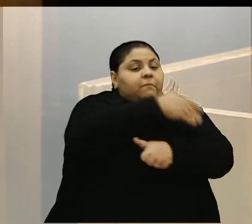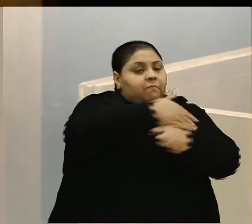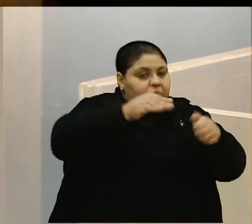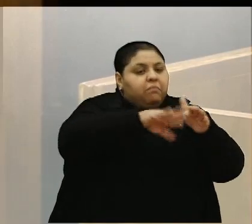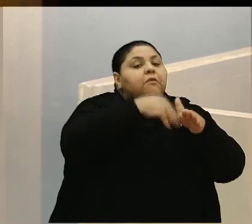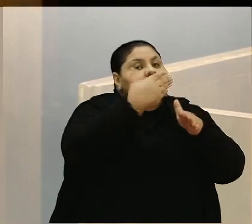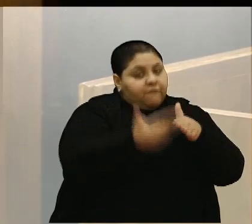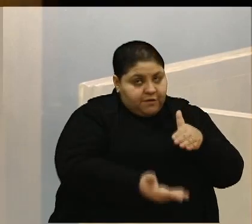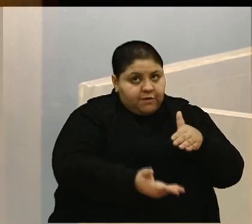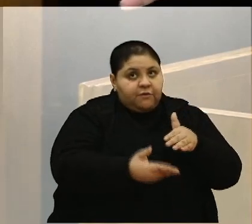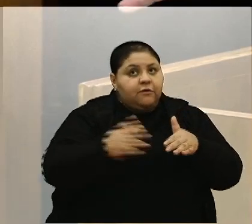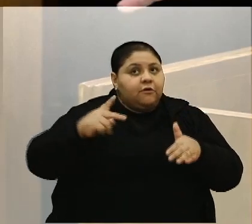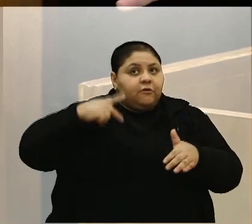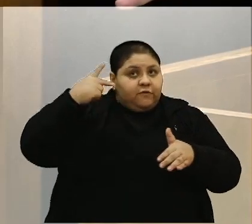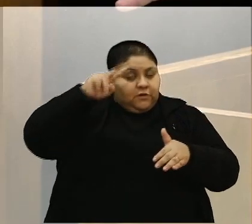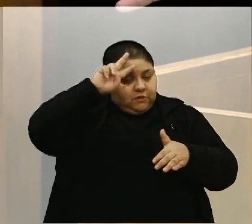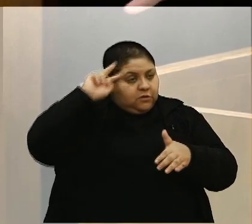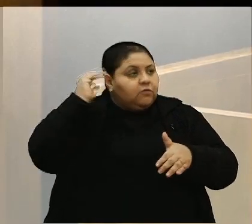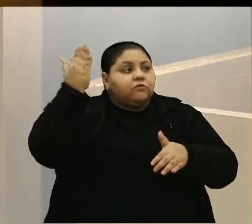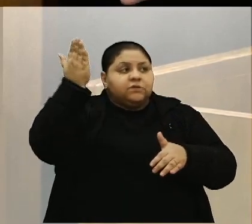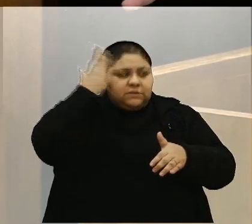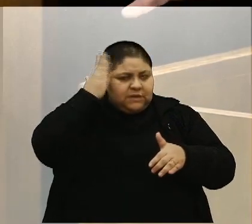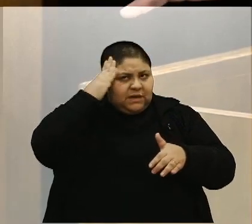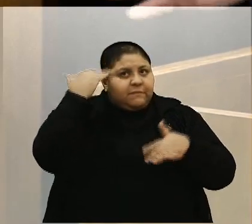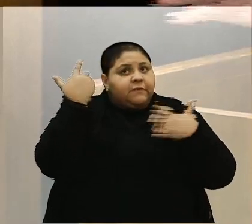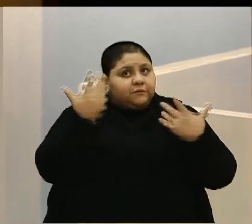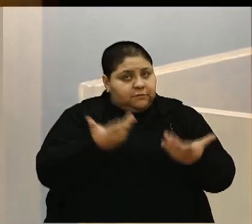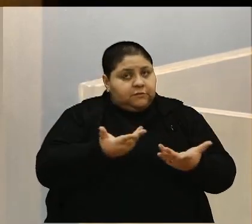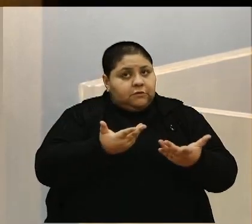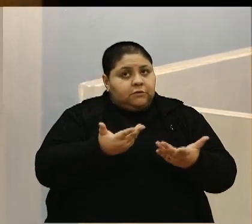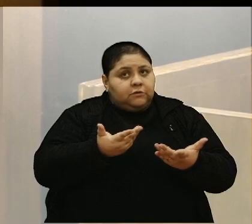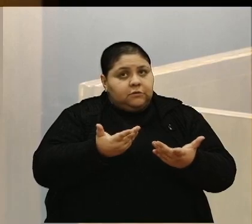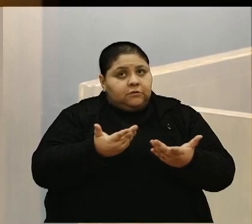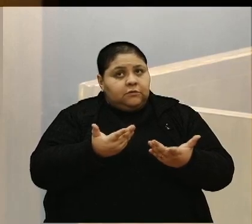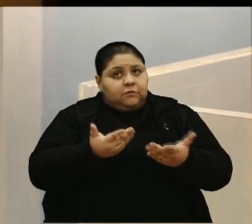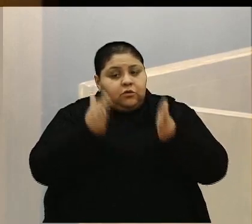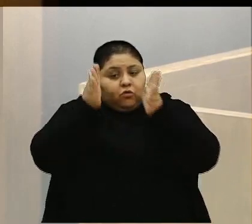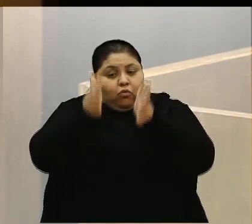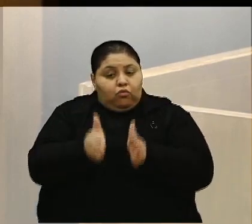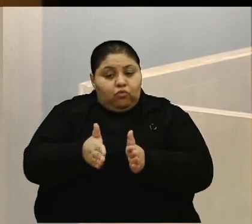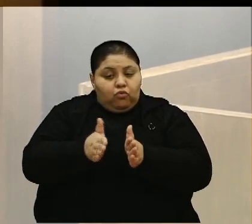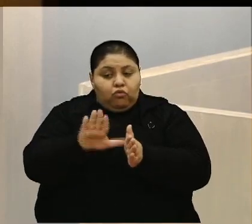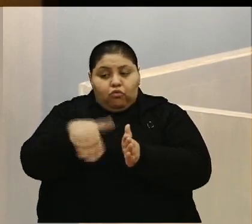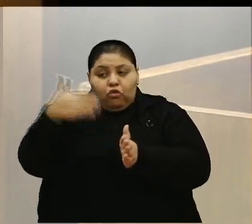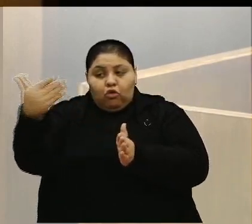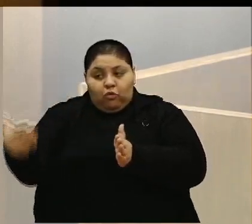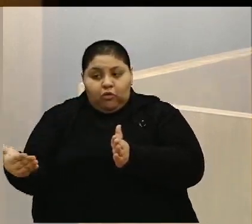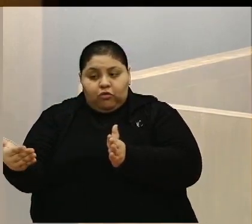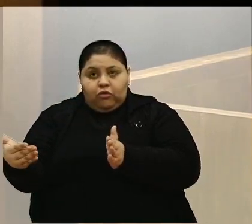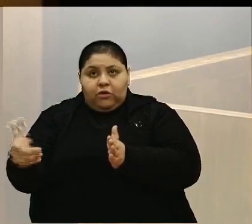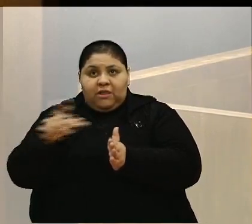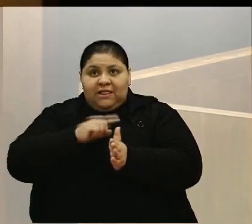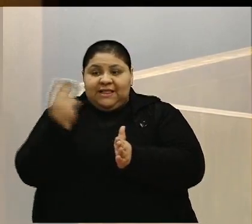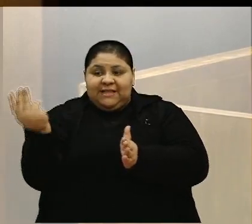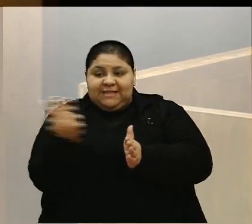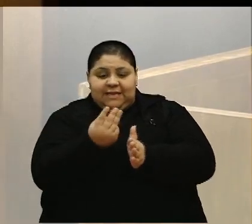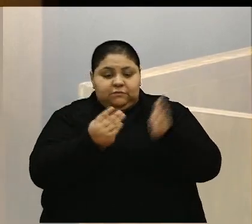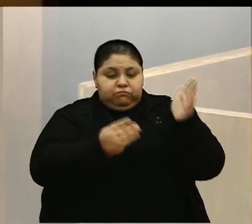né? O vereador Ues sabe, vai cair o asfalto se der outra chuva. Um passa no meio e o outro do lado de lá. Tem 3